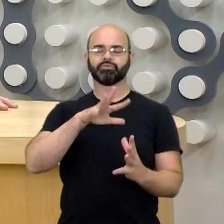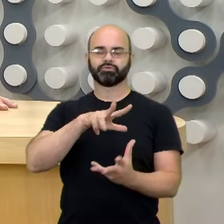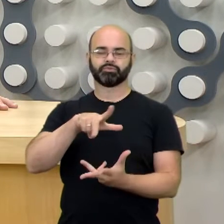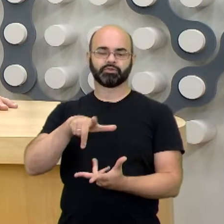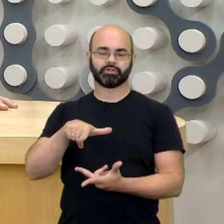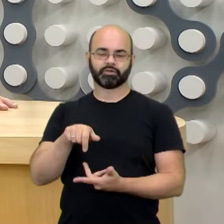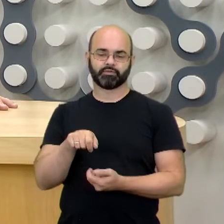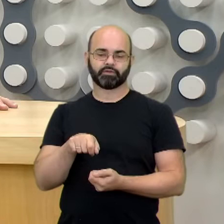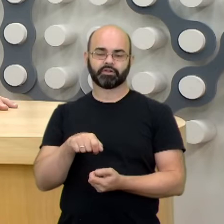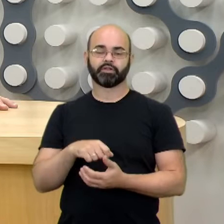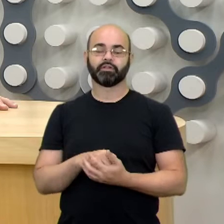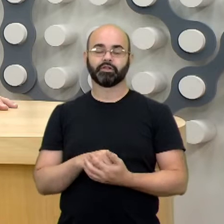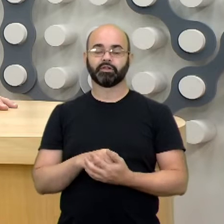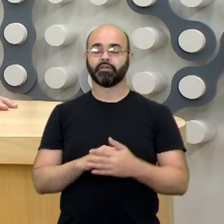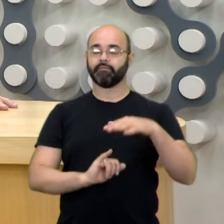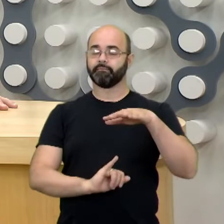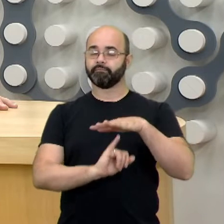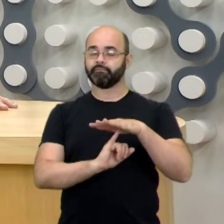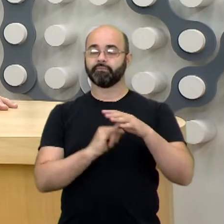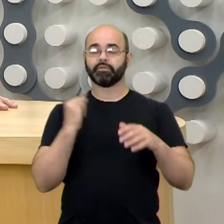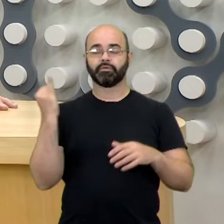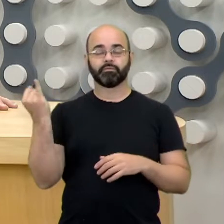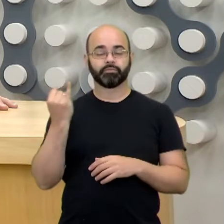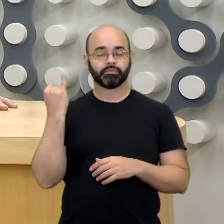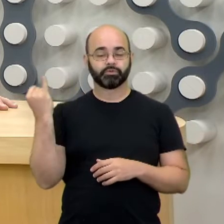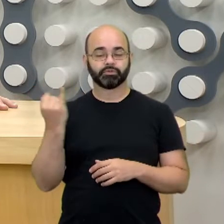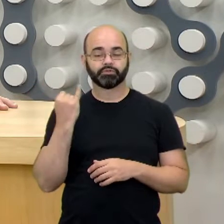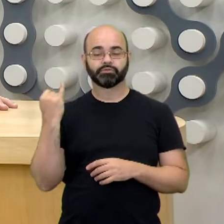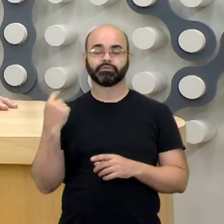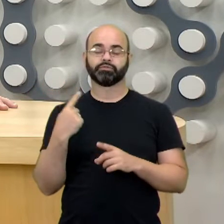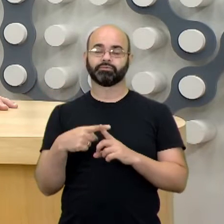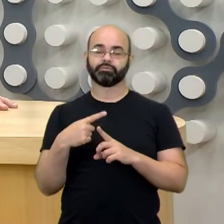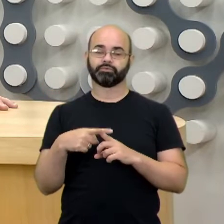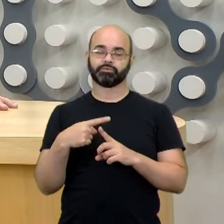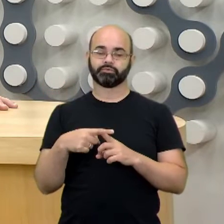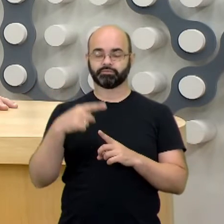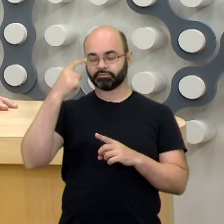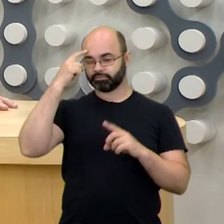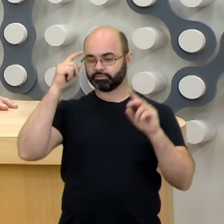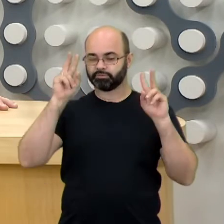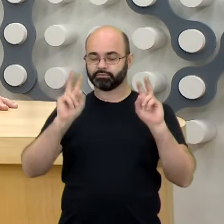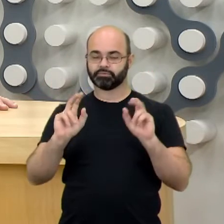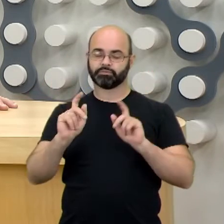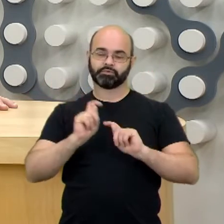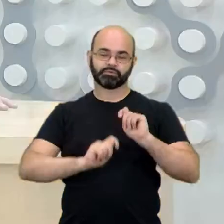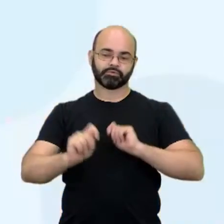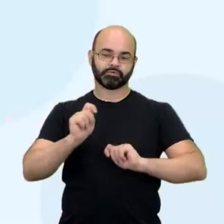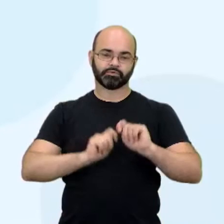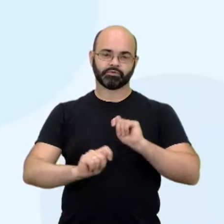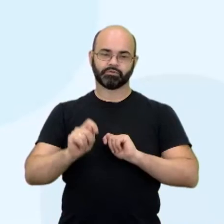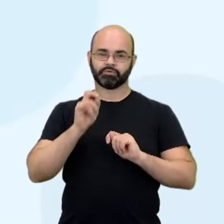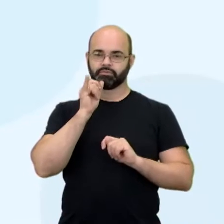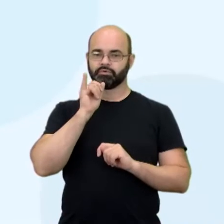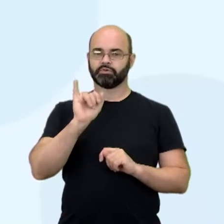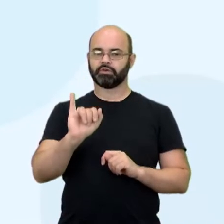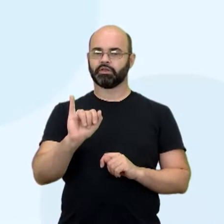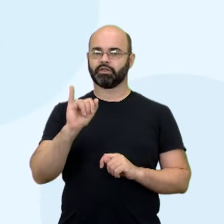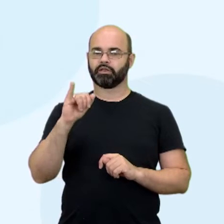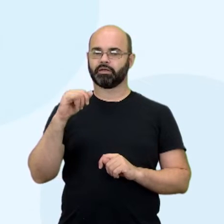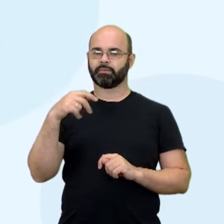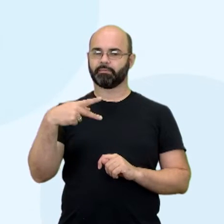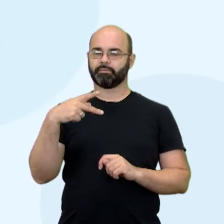muito importante porque ele envolve principalmente questões econômicas. É o caso aí do IPEA, tá aí,